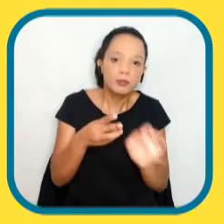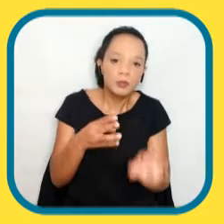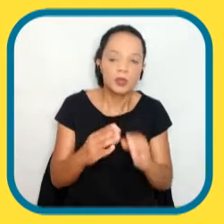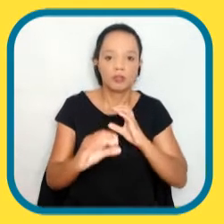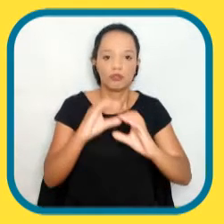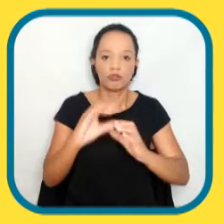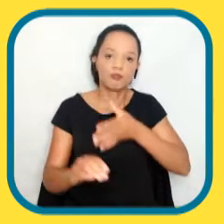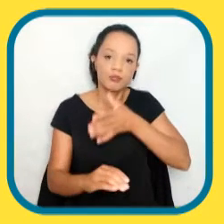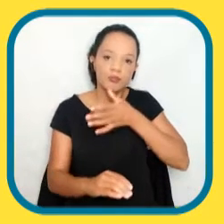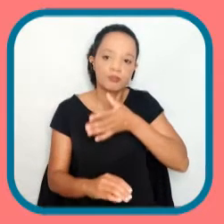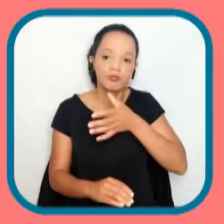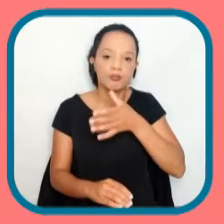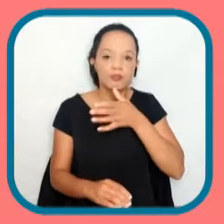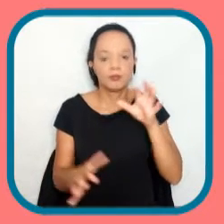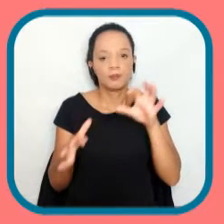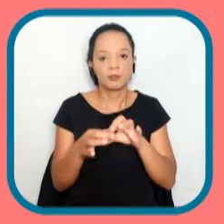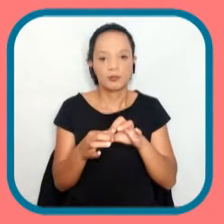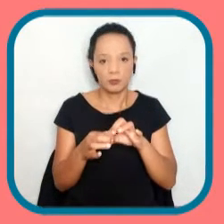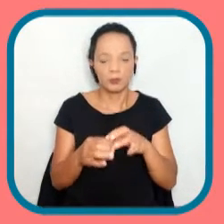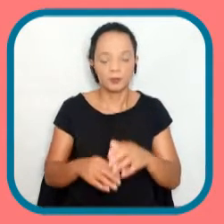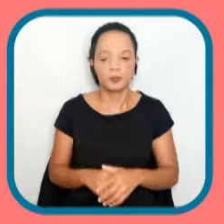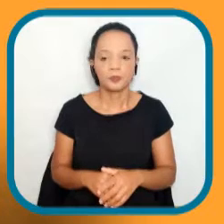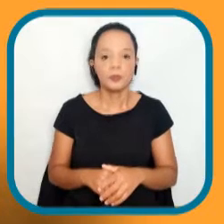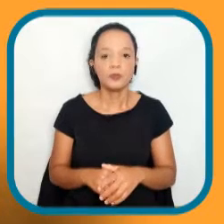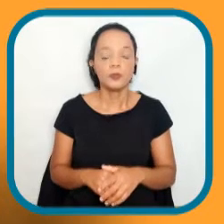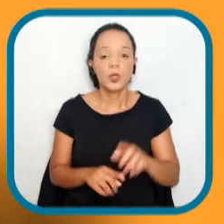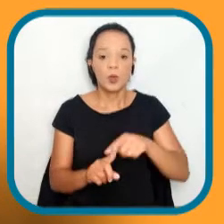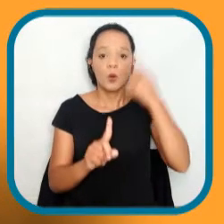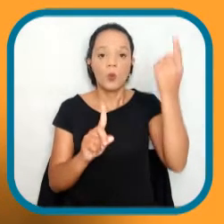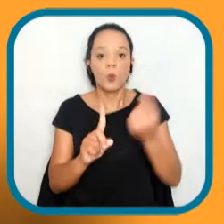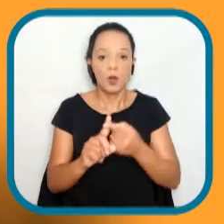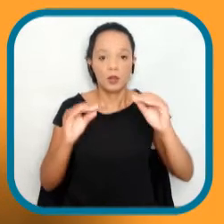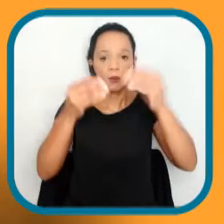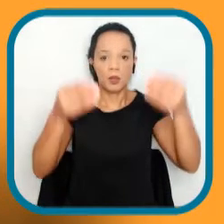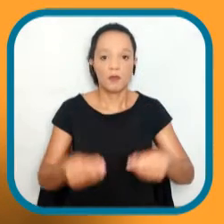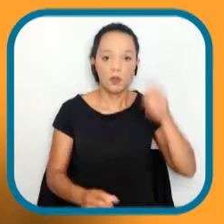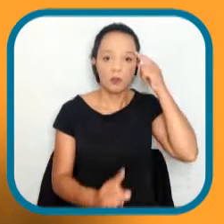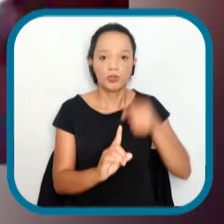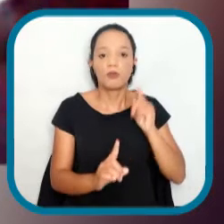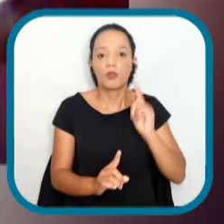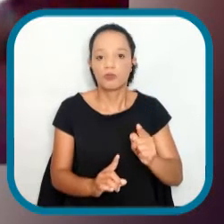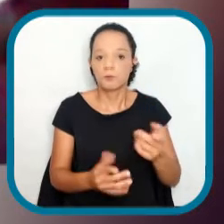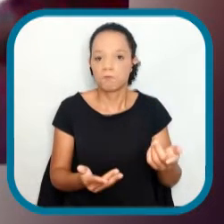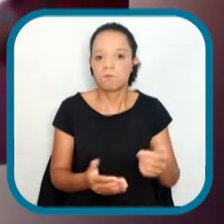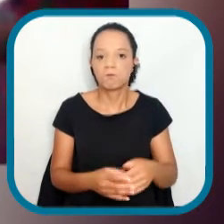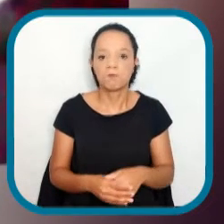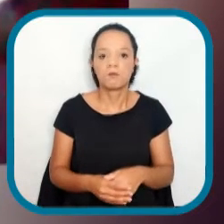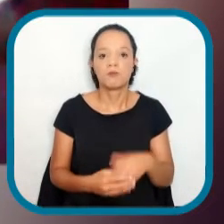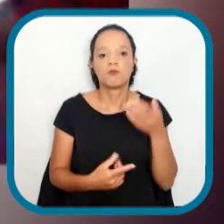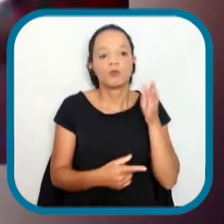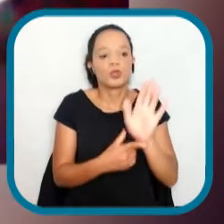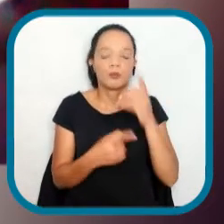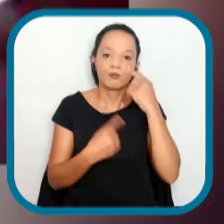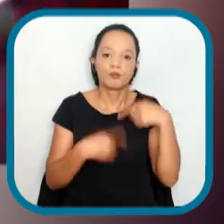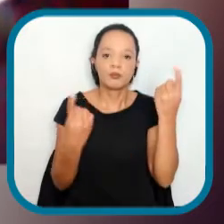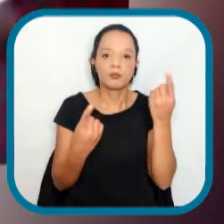a comunicação a nível externo. Durante o resto do ano a plataforma é utilizada para,